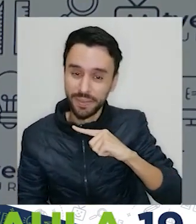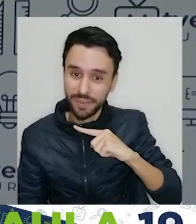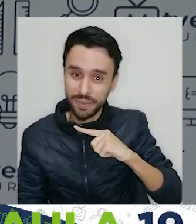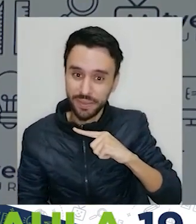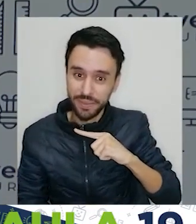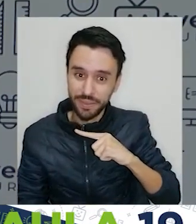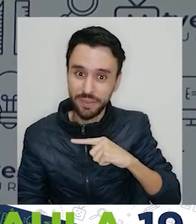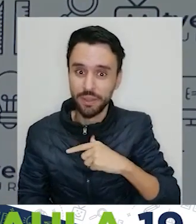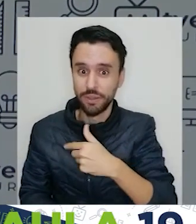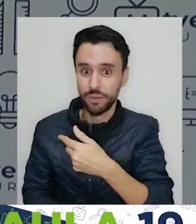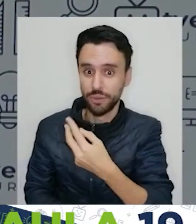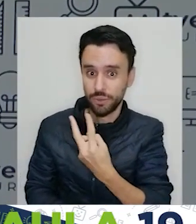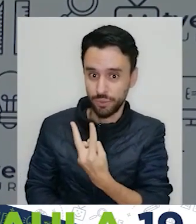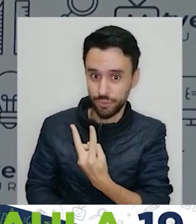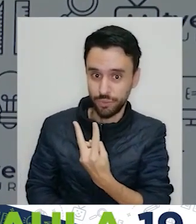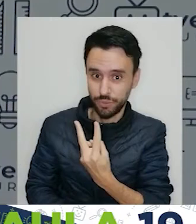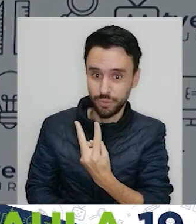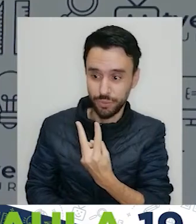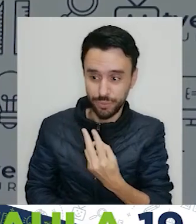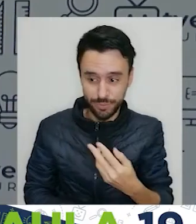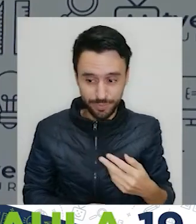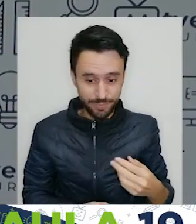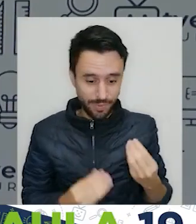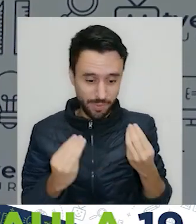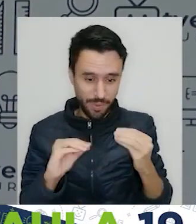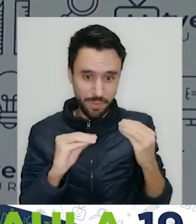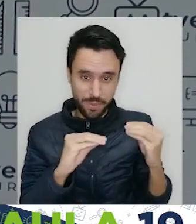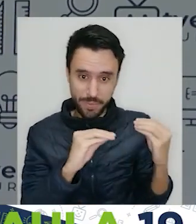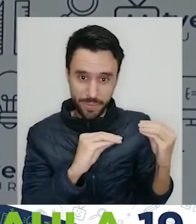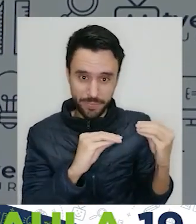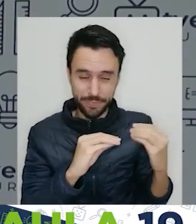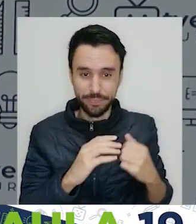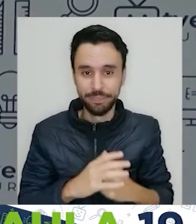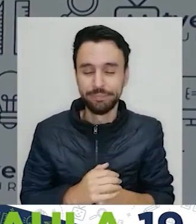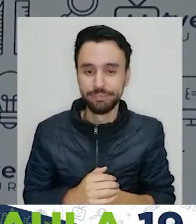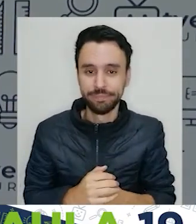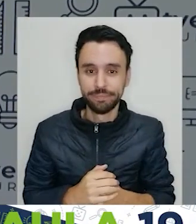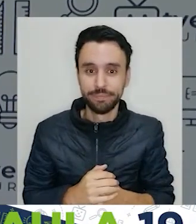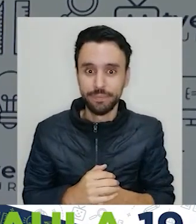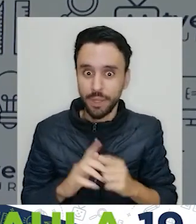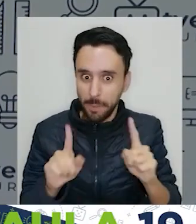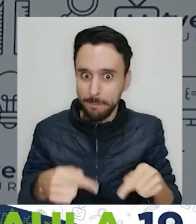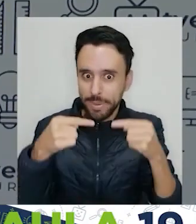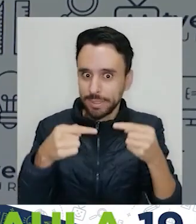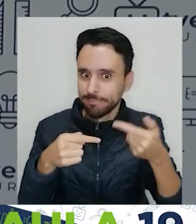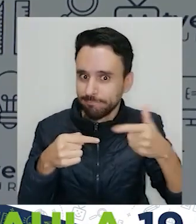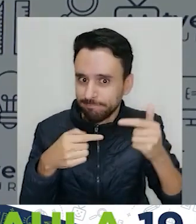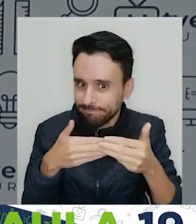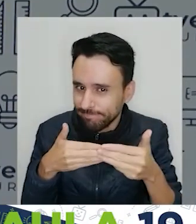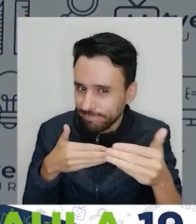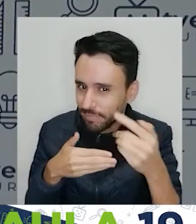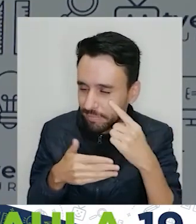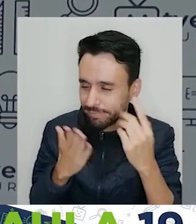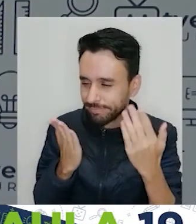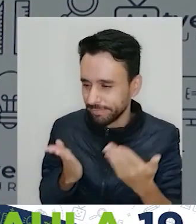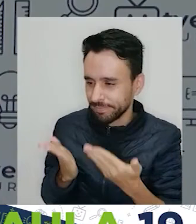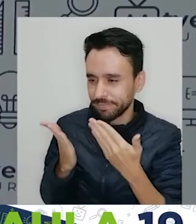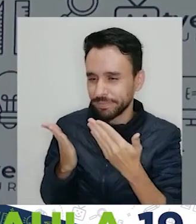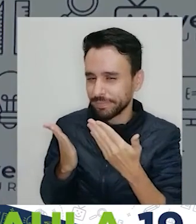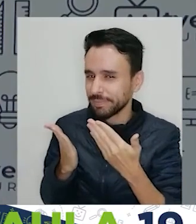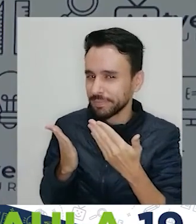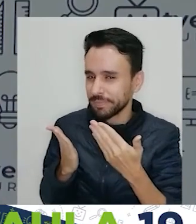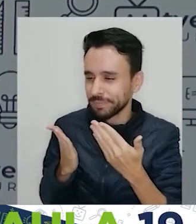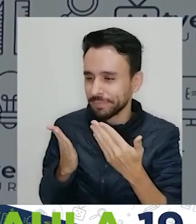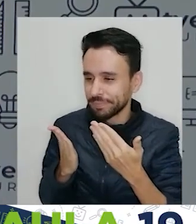número 2 e o número 4. Vamos continuar os desafios? Vejam na tela.